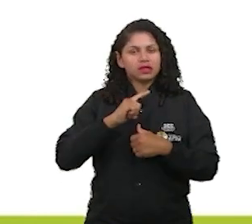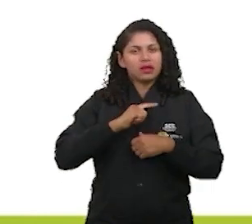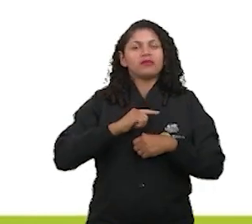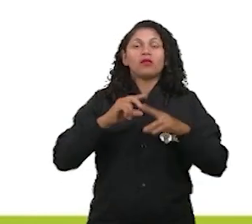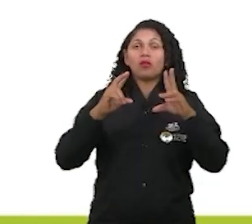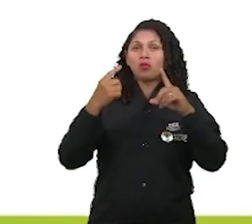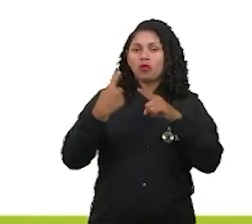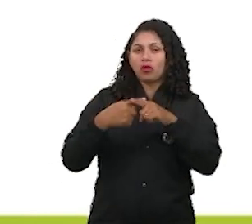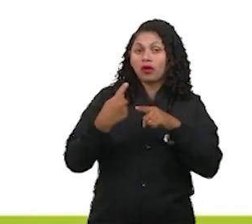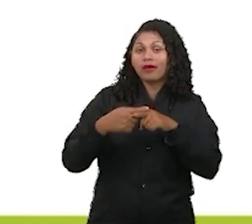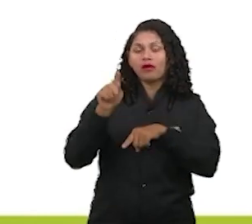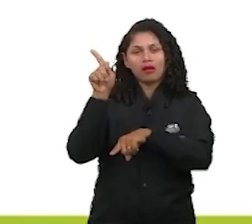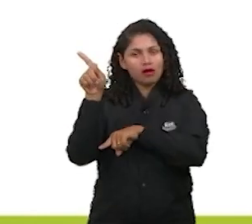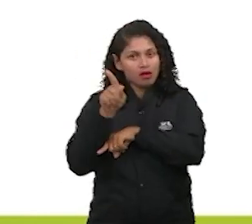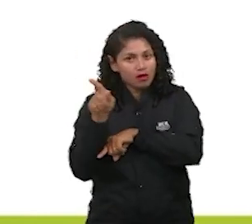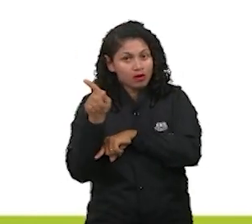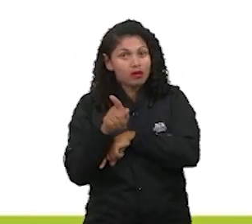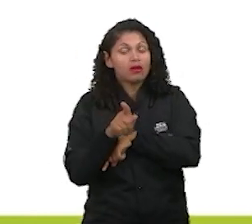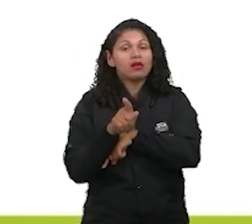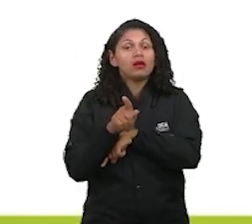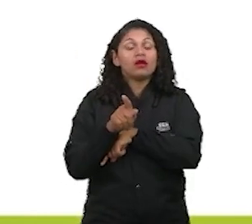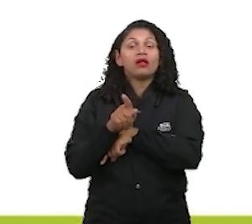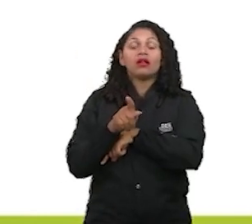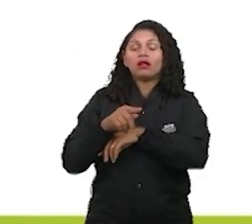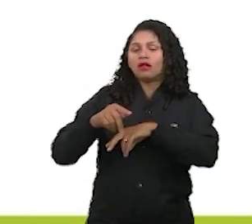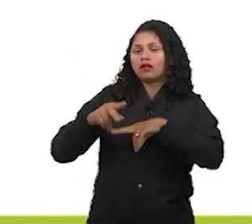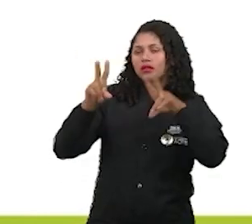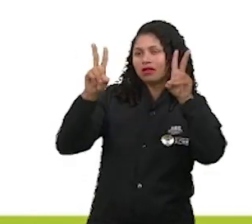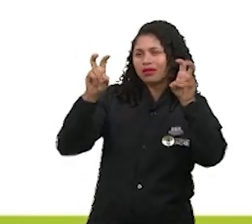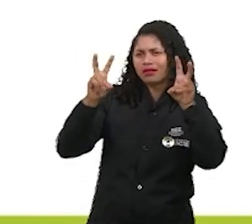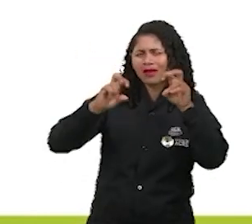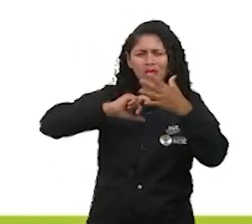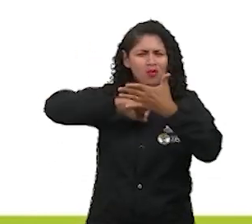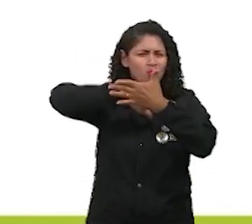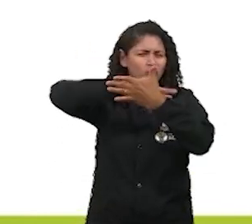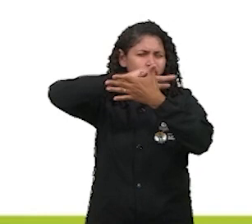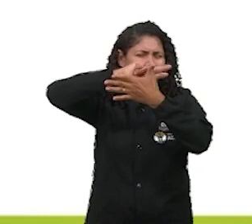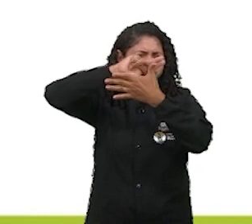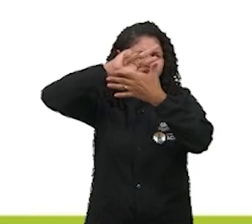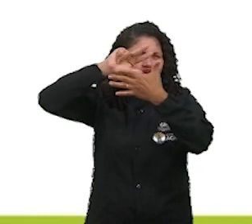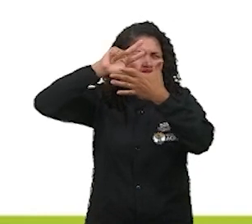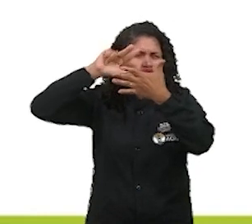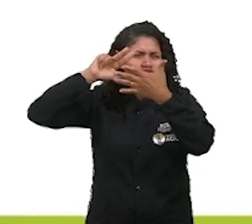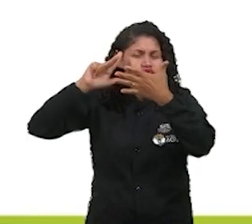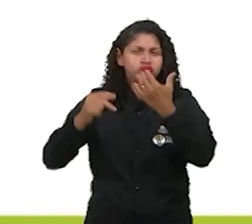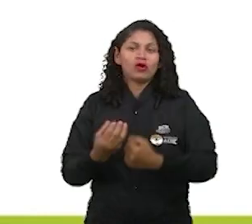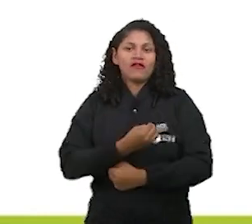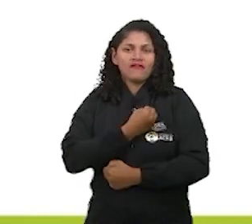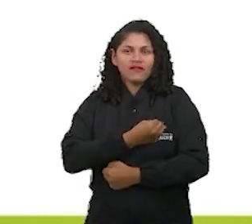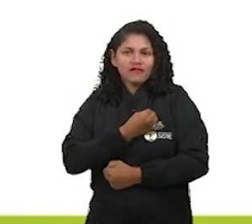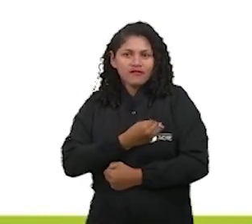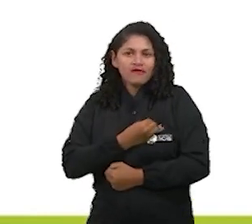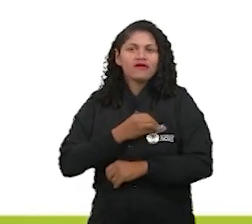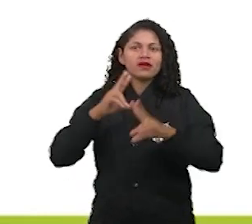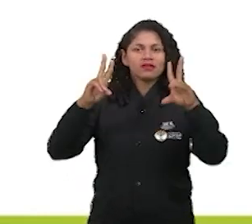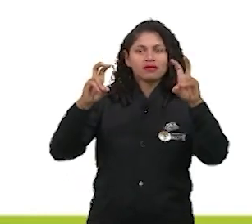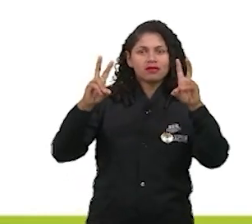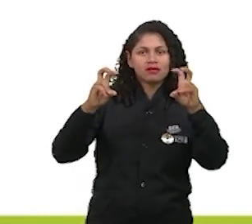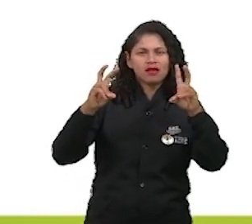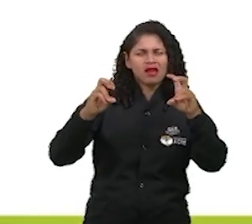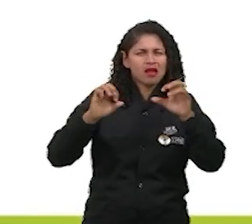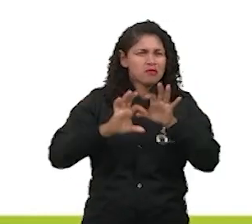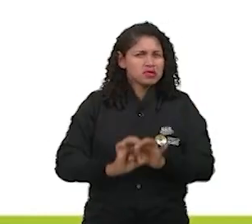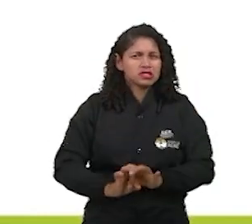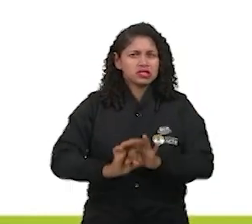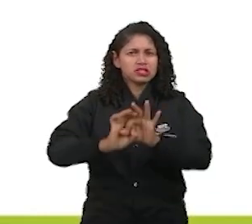Trabalha um pouquinho de humor, é existencialista, trabalha a temática social, a metalinguagem.